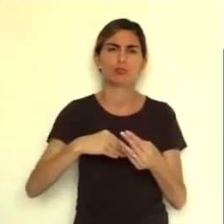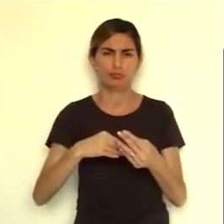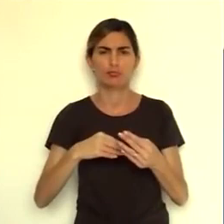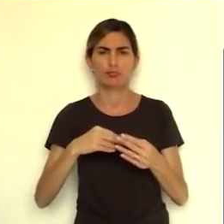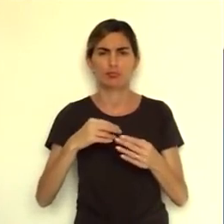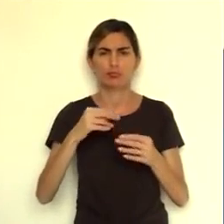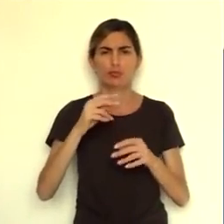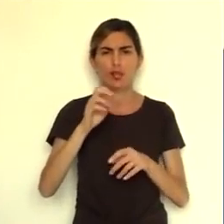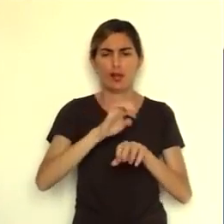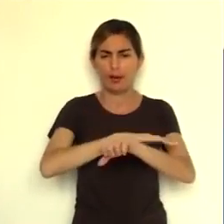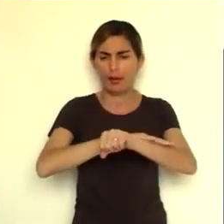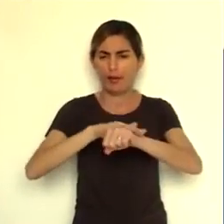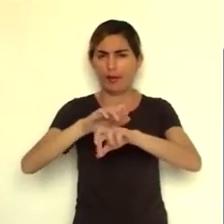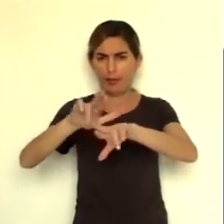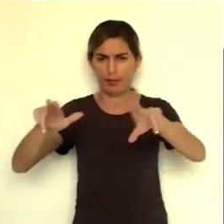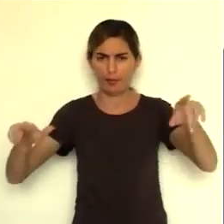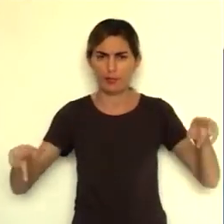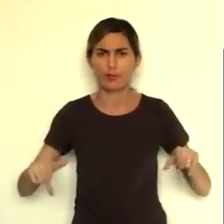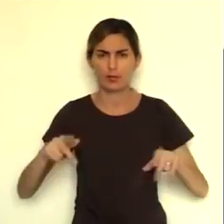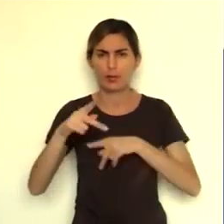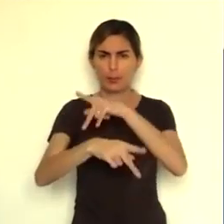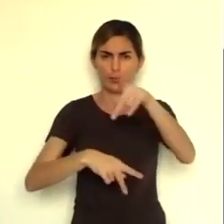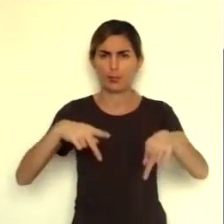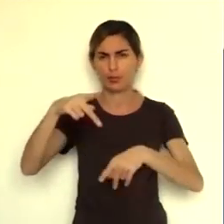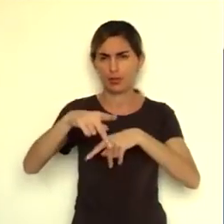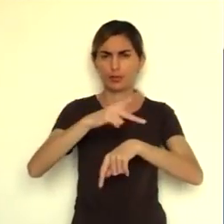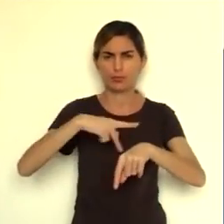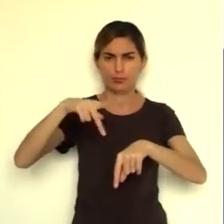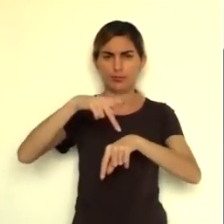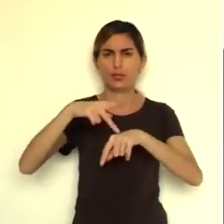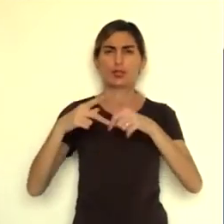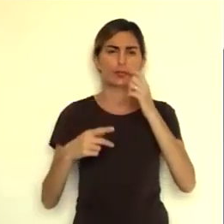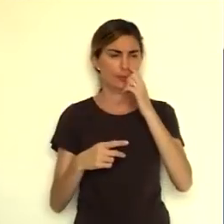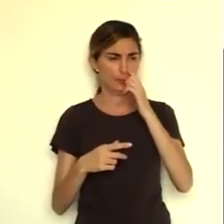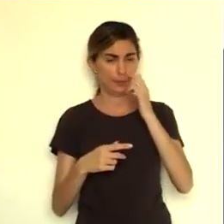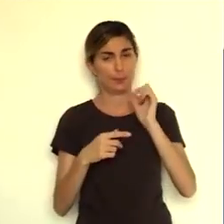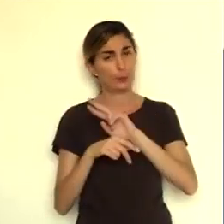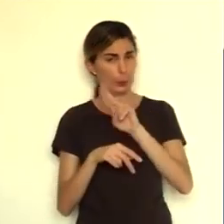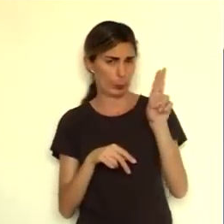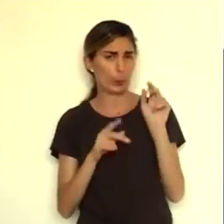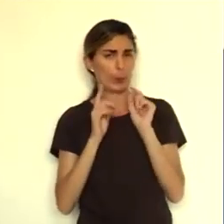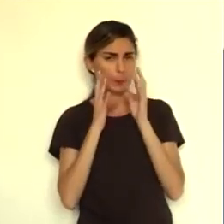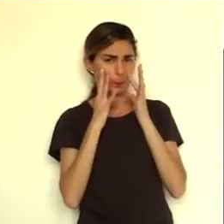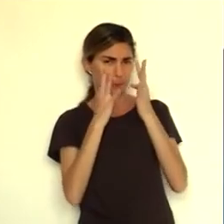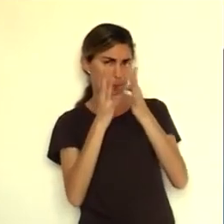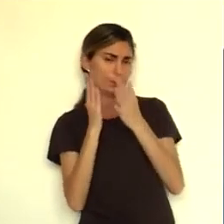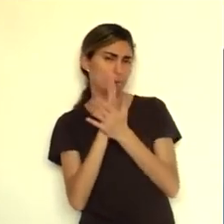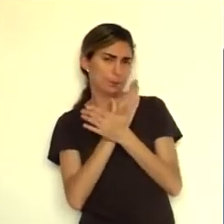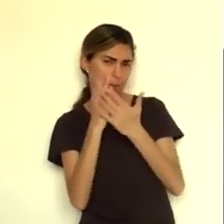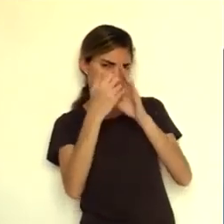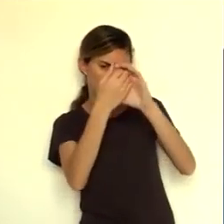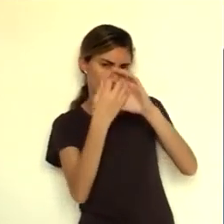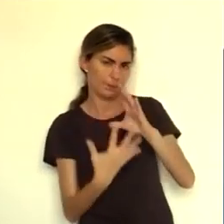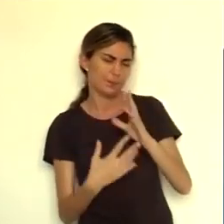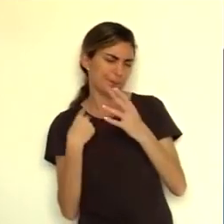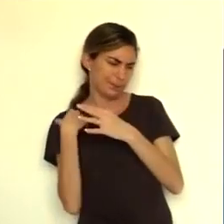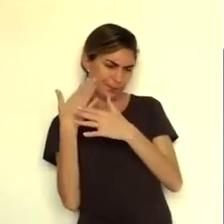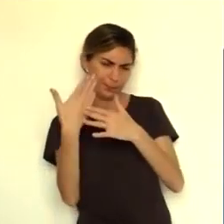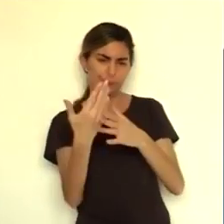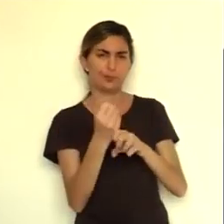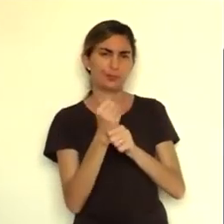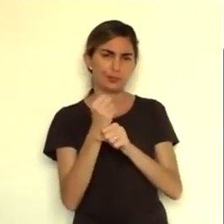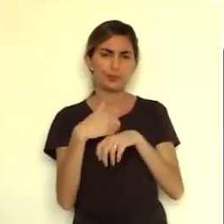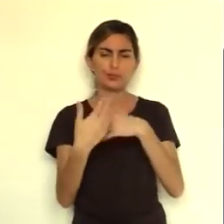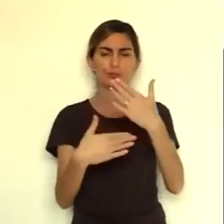bem presente na composição étnica geral da população do país. Chamar a atenção para alguns aspectos, né? Durante